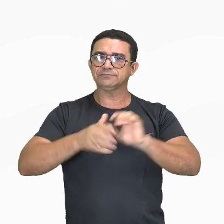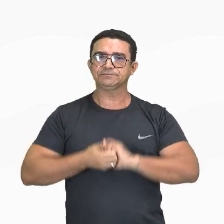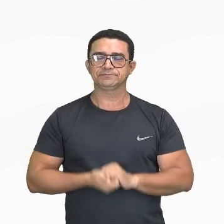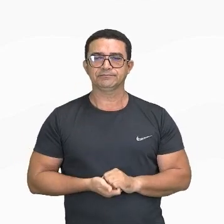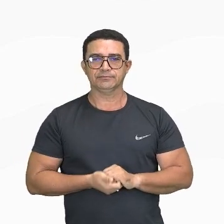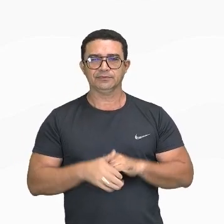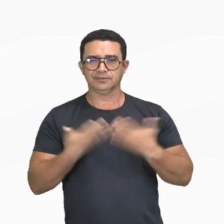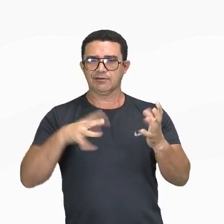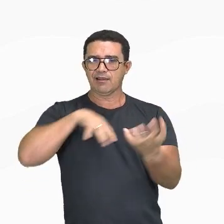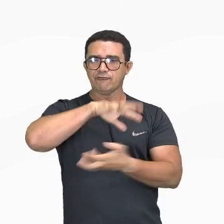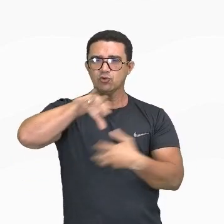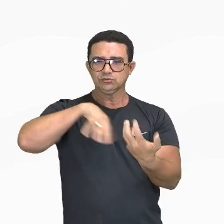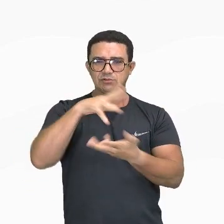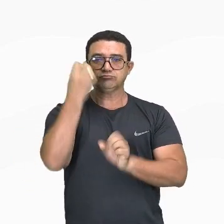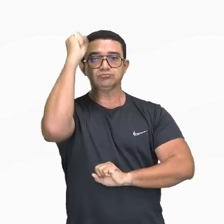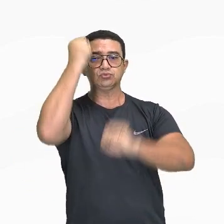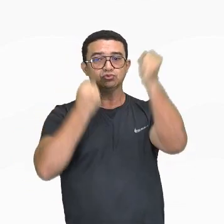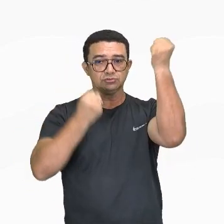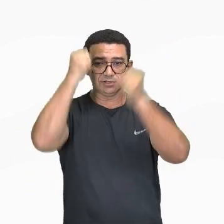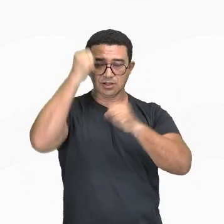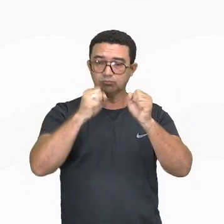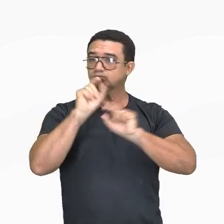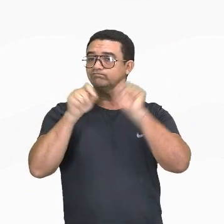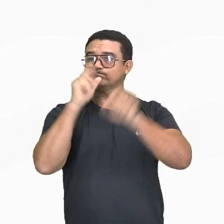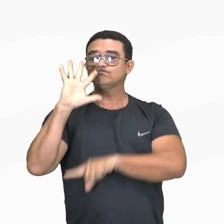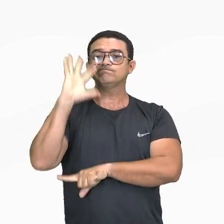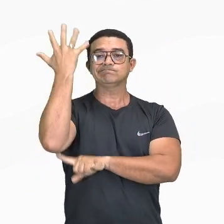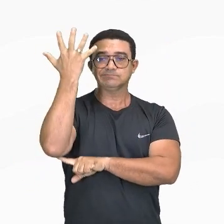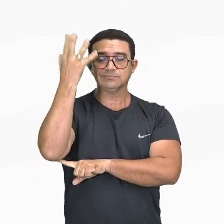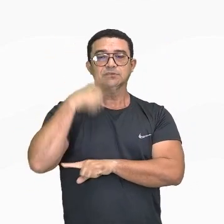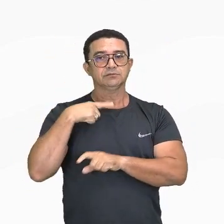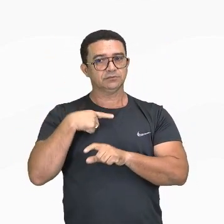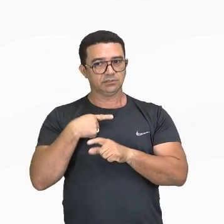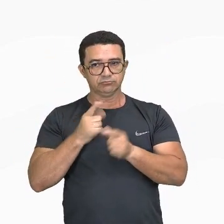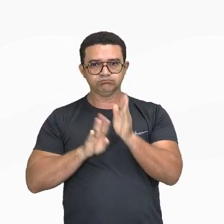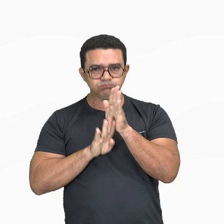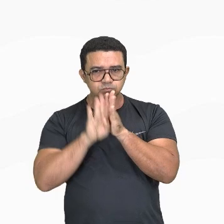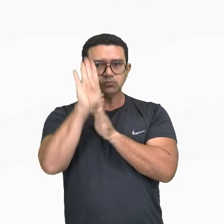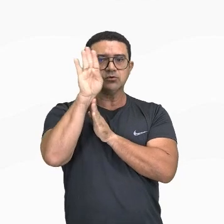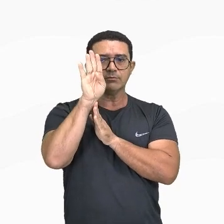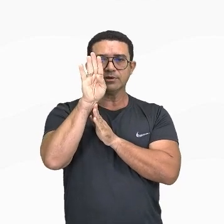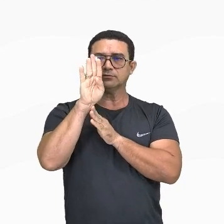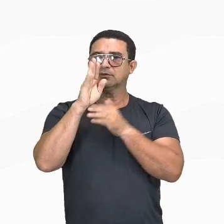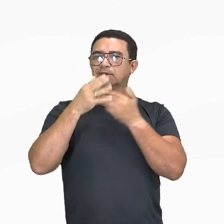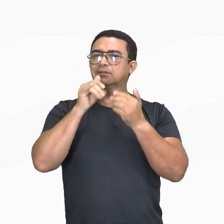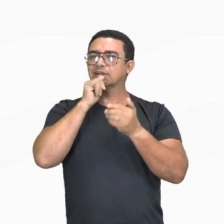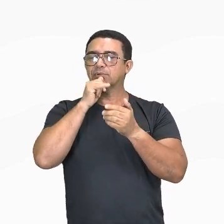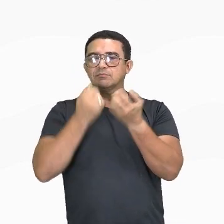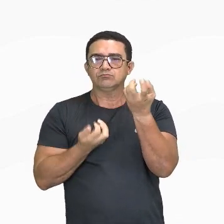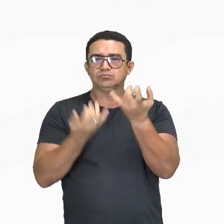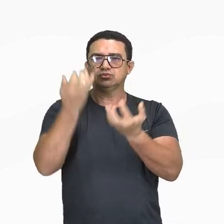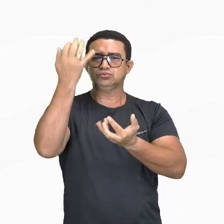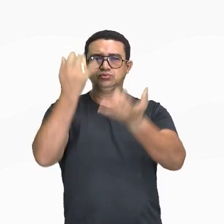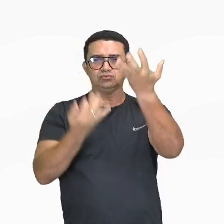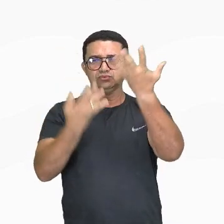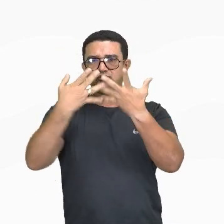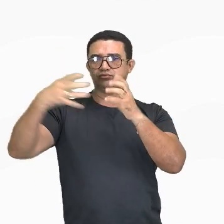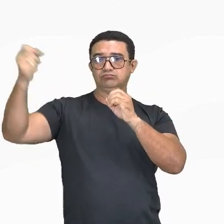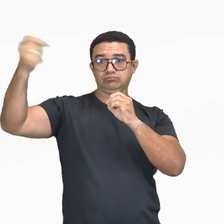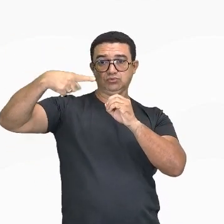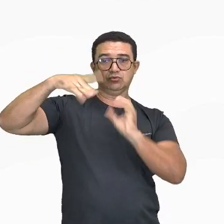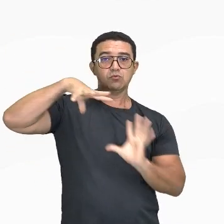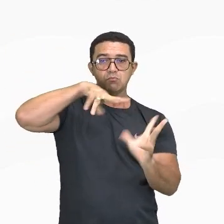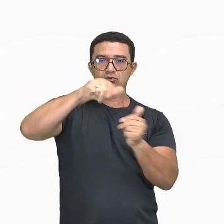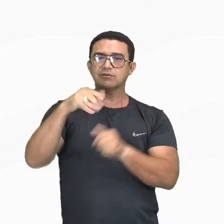né, da Revolução Industrial a gente teve justamente esse aumento ali das atividades, né, e também um aumento na emissão desses gases de efeito